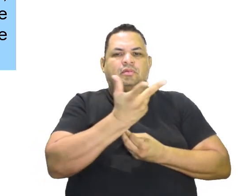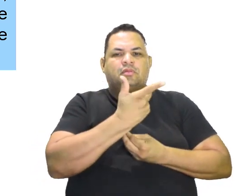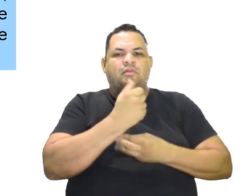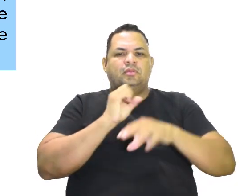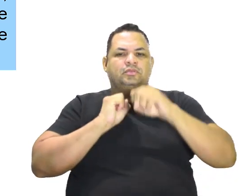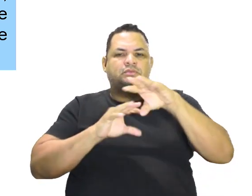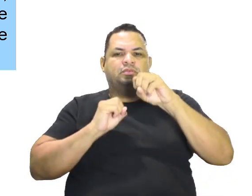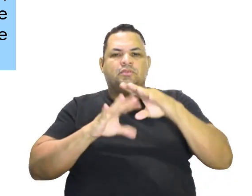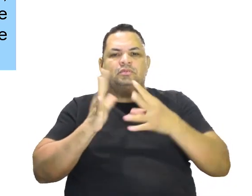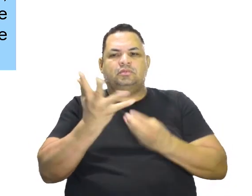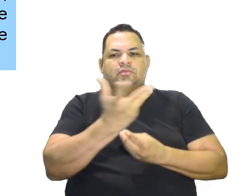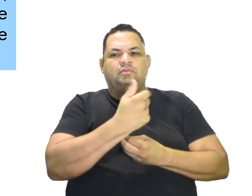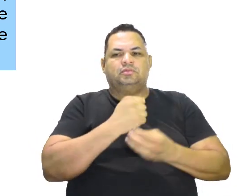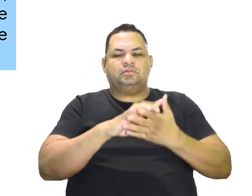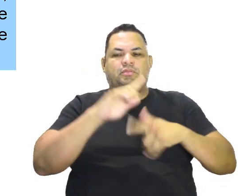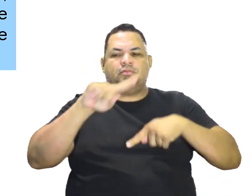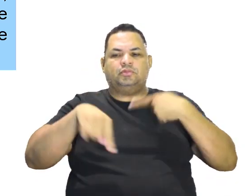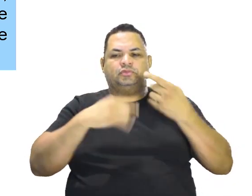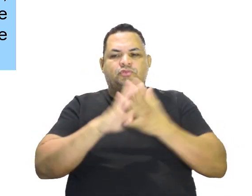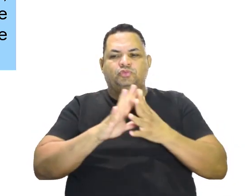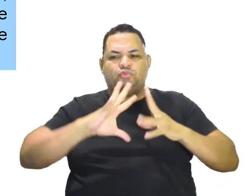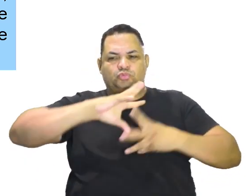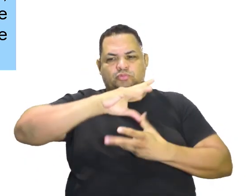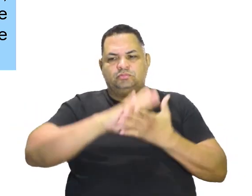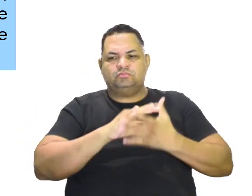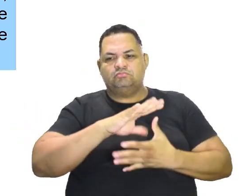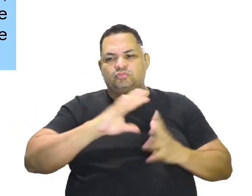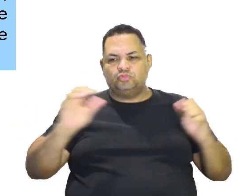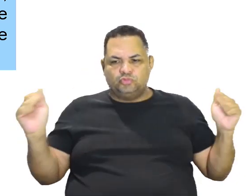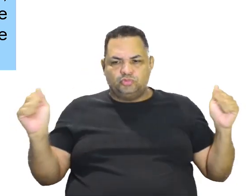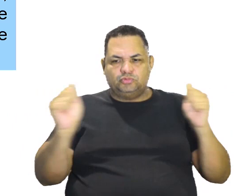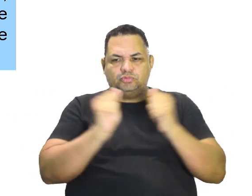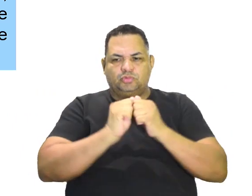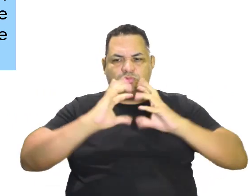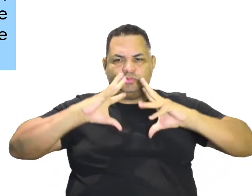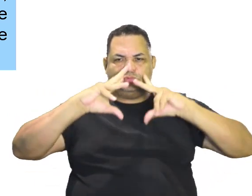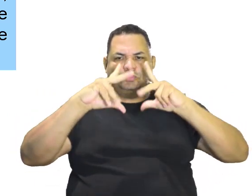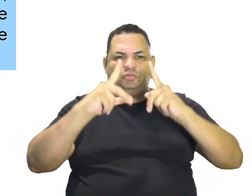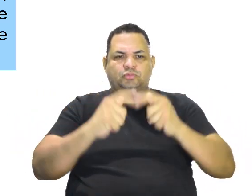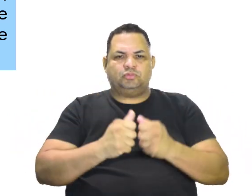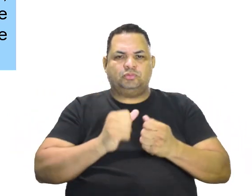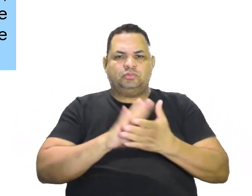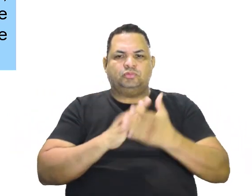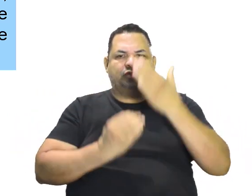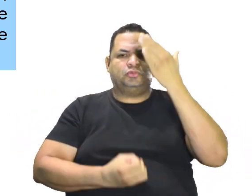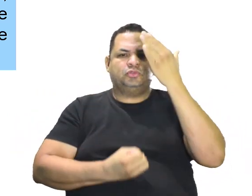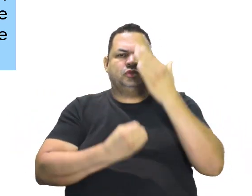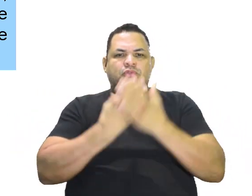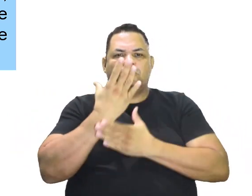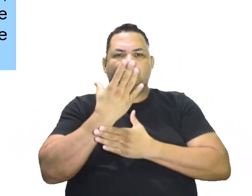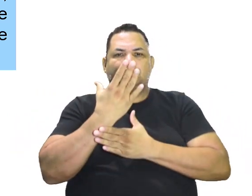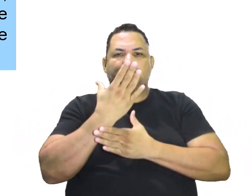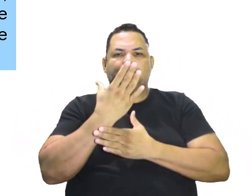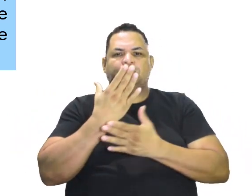davam aulas, aí se juntou todas elas e foi criada então a